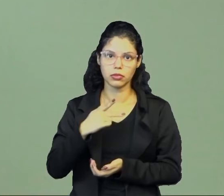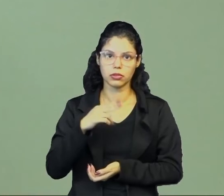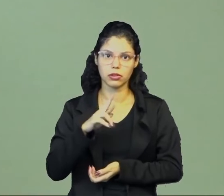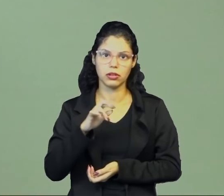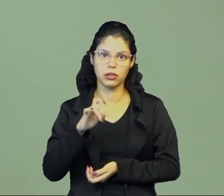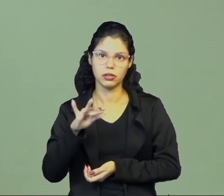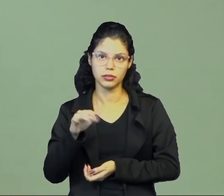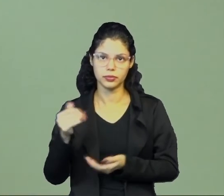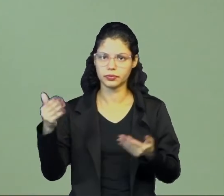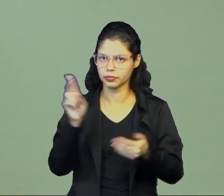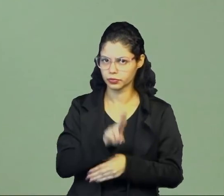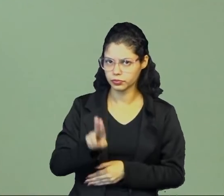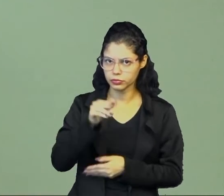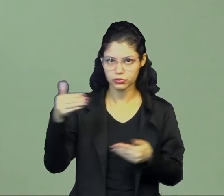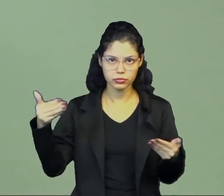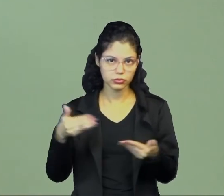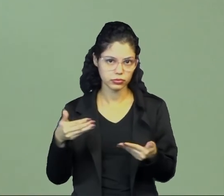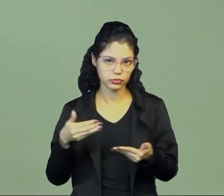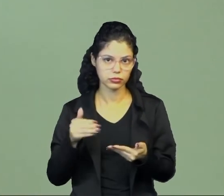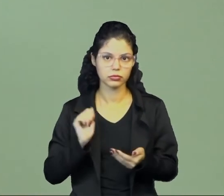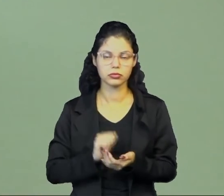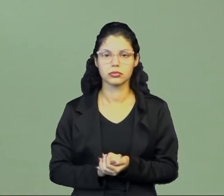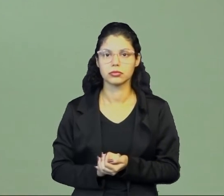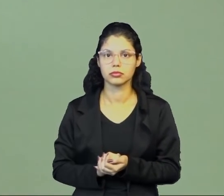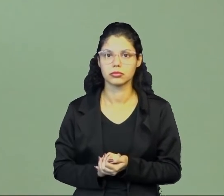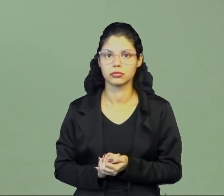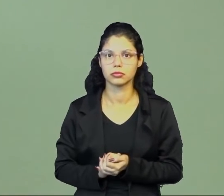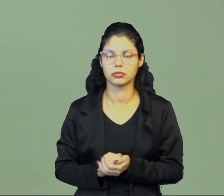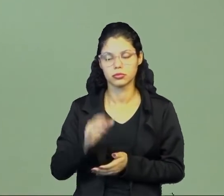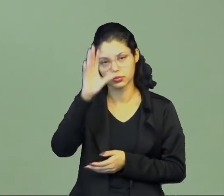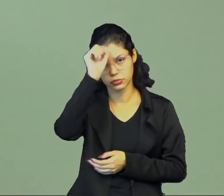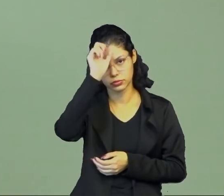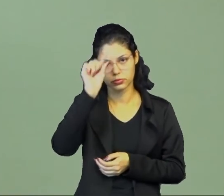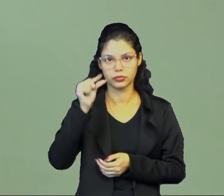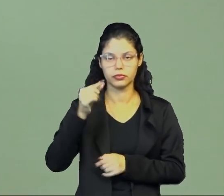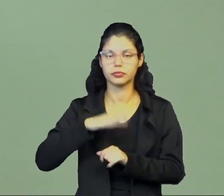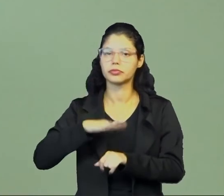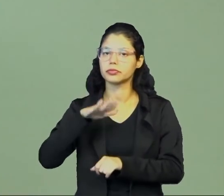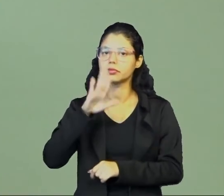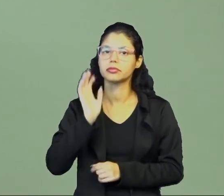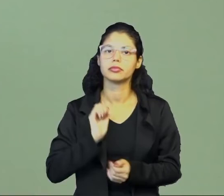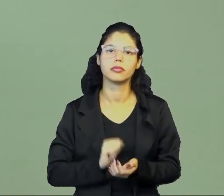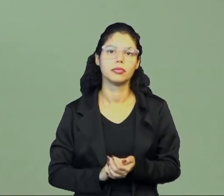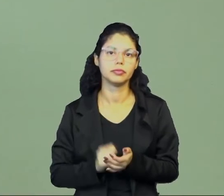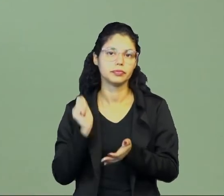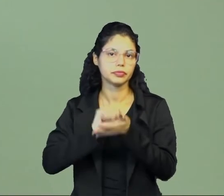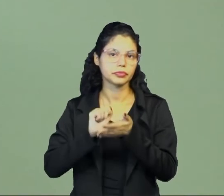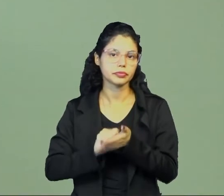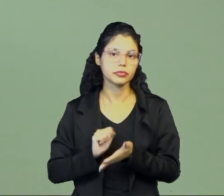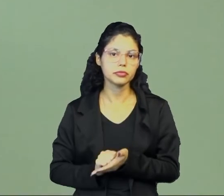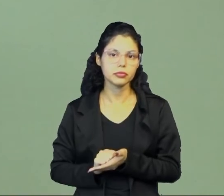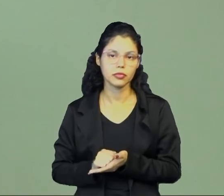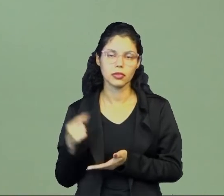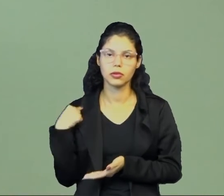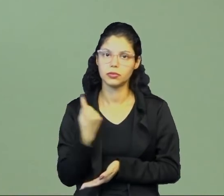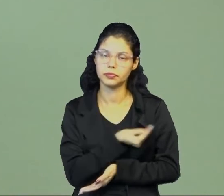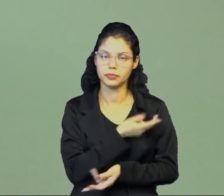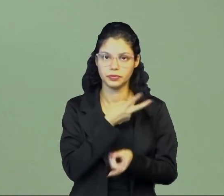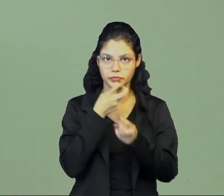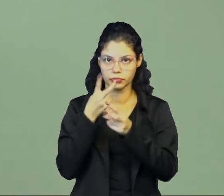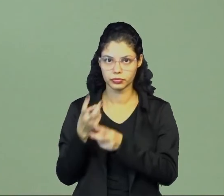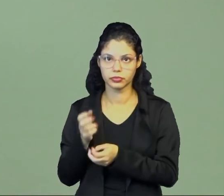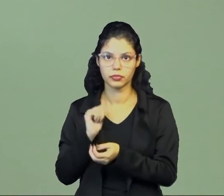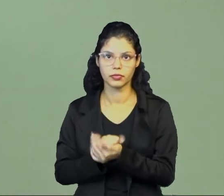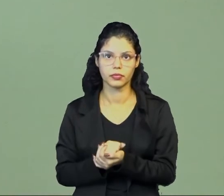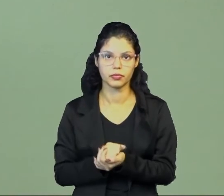são usados até hoje, ok? Então, hoje a gente aprendeu um pouco mais sobre a invenção da escrita e a gente observou,